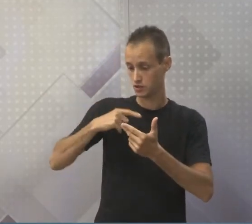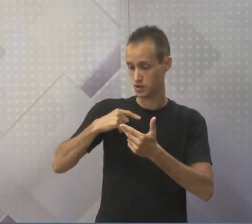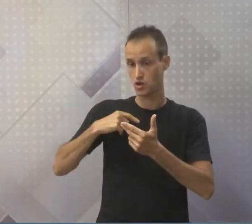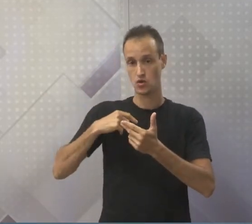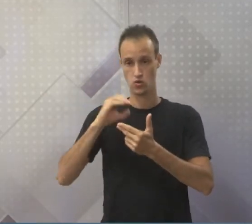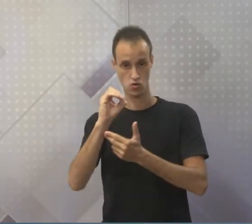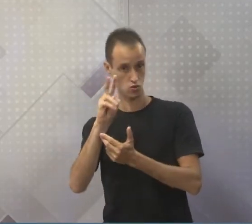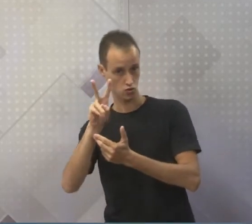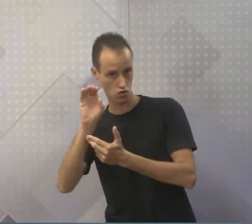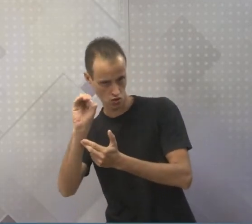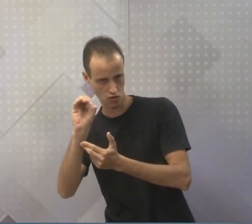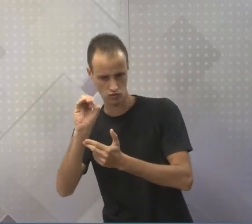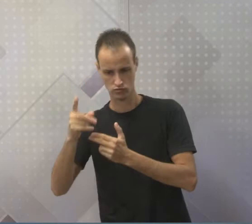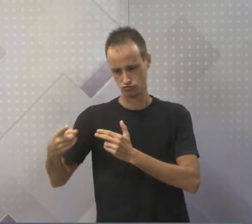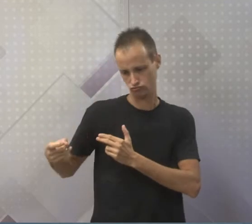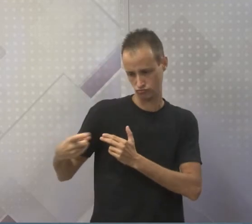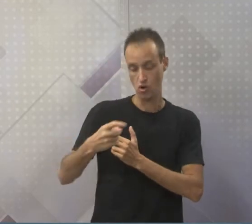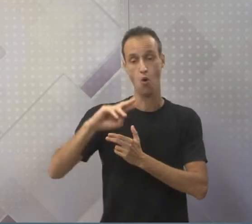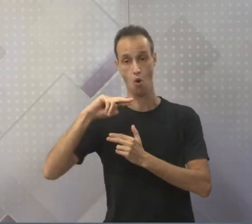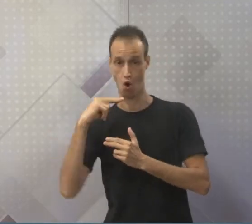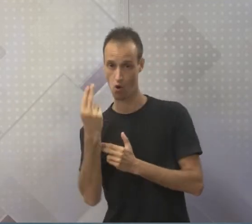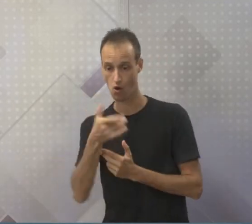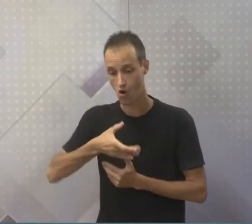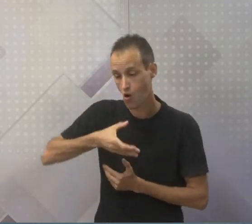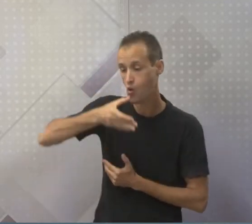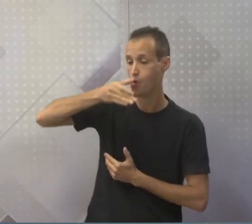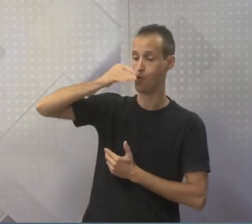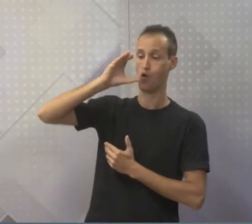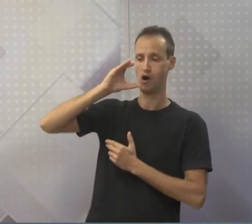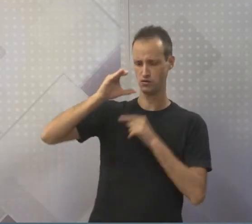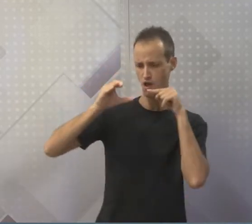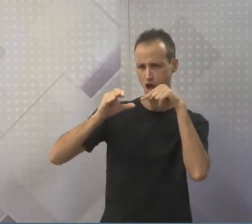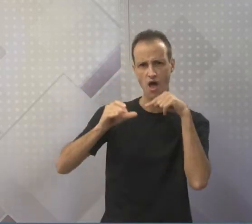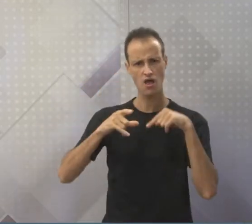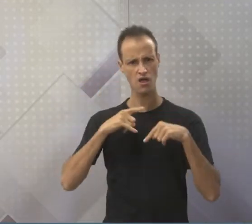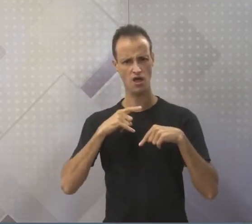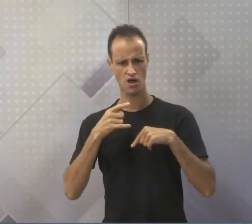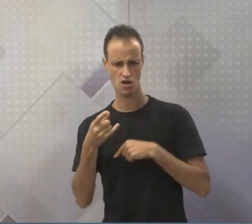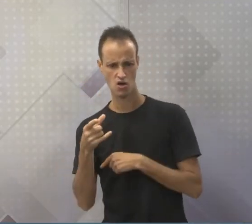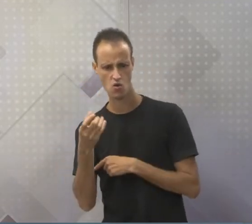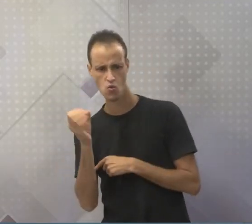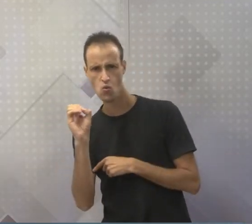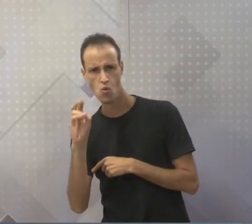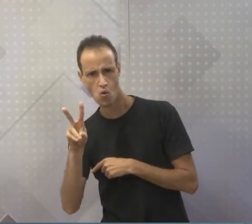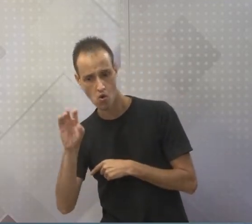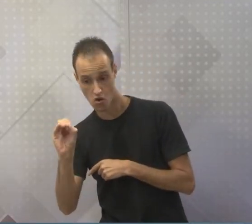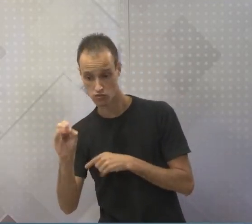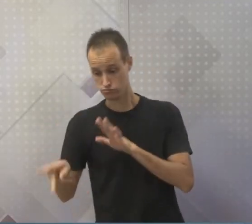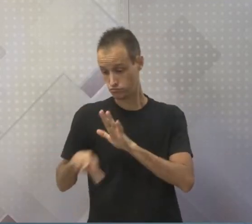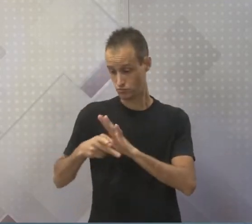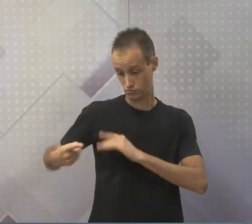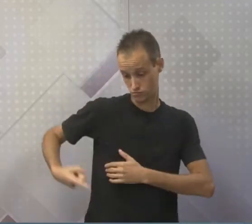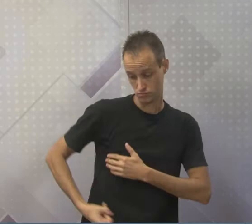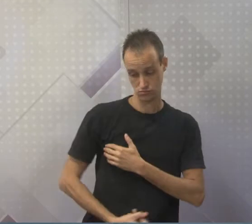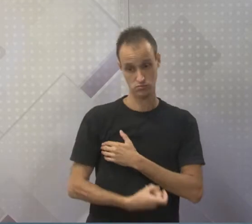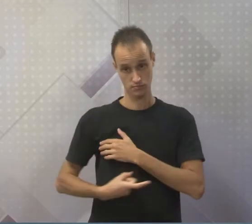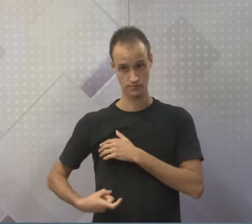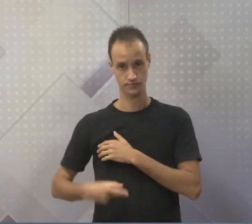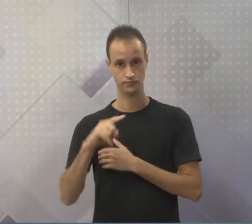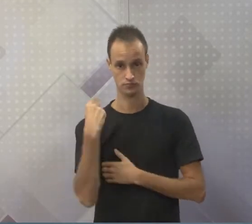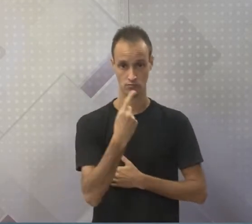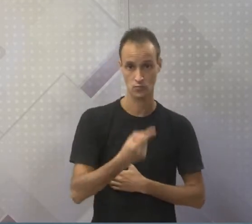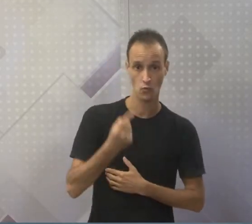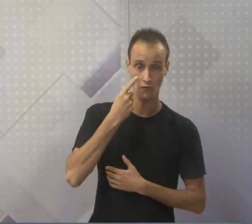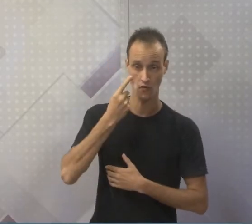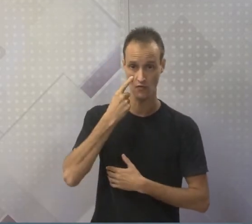água contaminada com os ovos da lombriga. Mas, professor, como é que essa água se contamina? A gente vai ver daqui a pouquinho. Segue aqui a aula